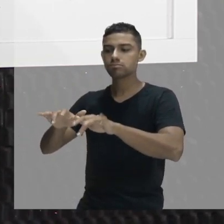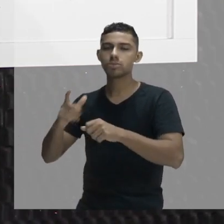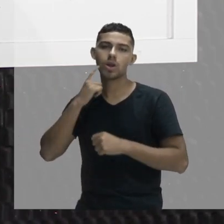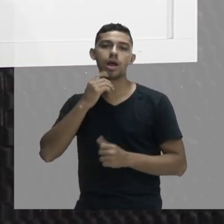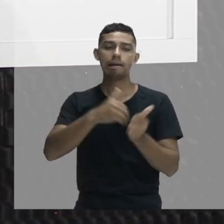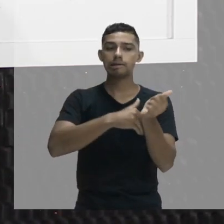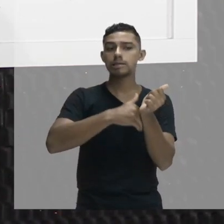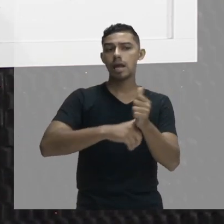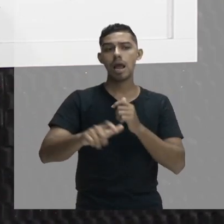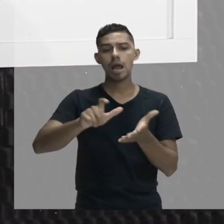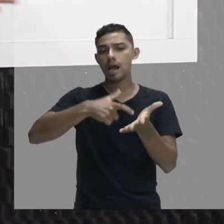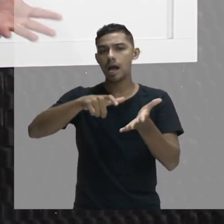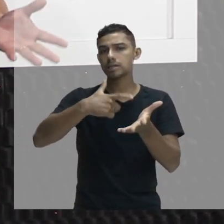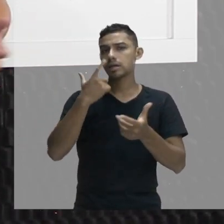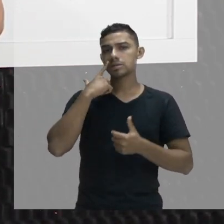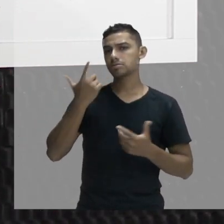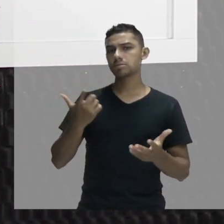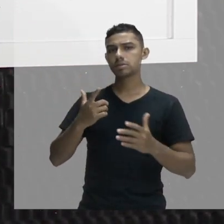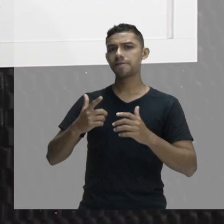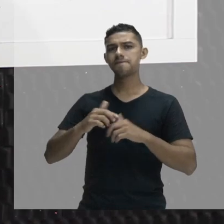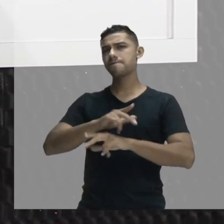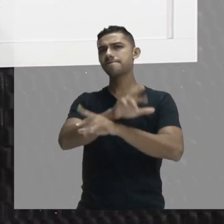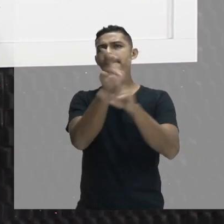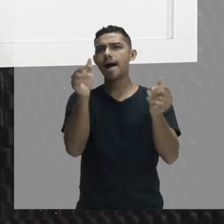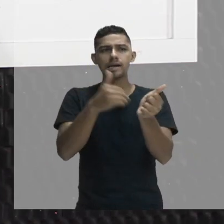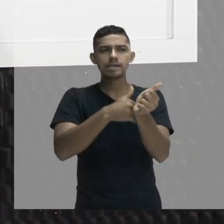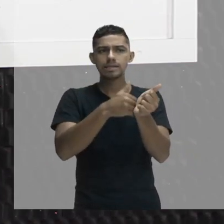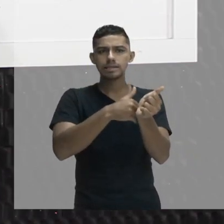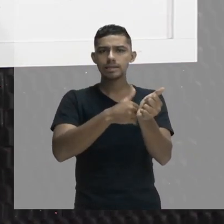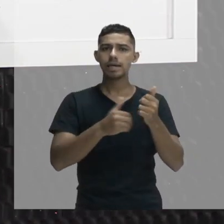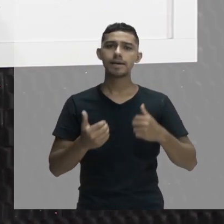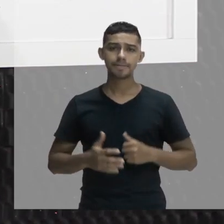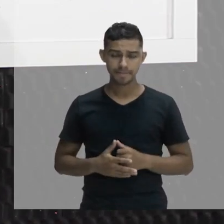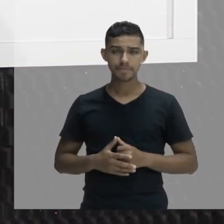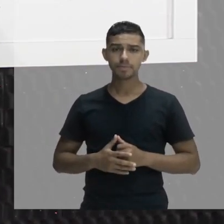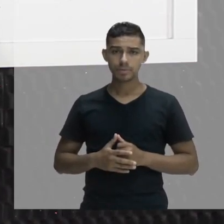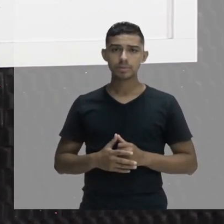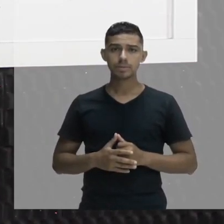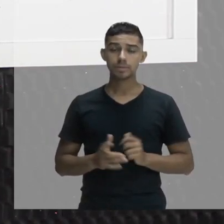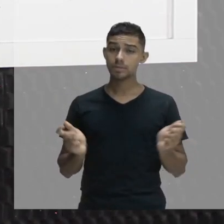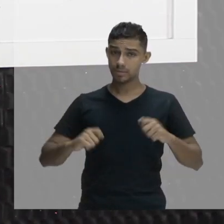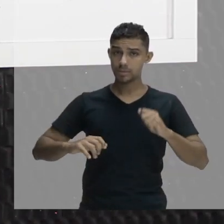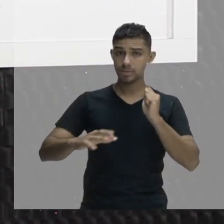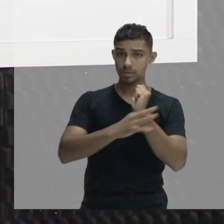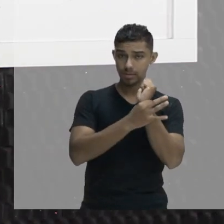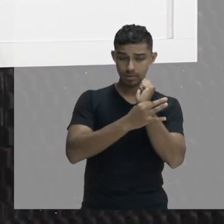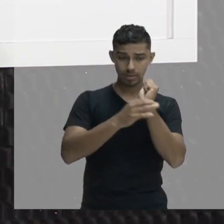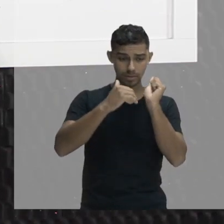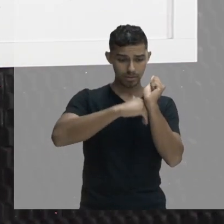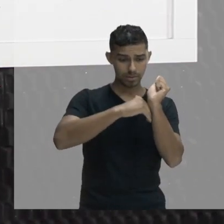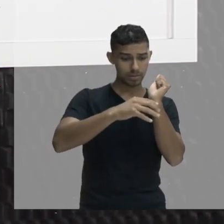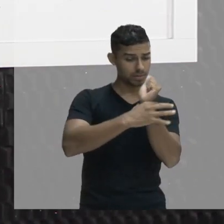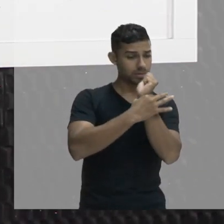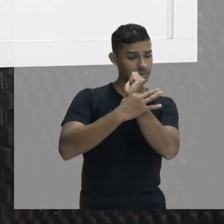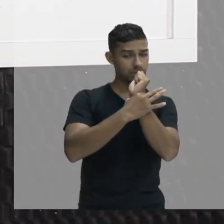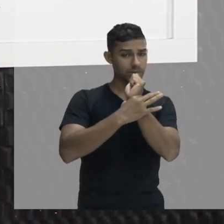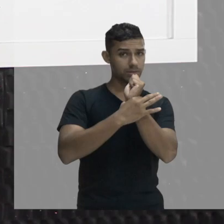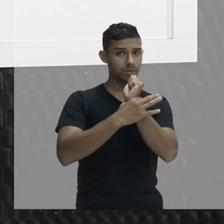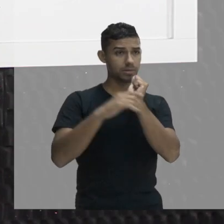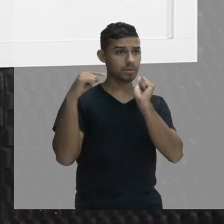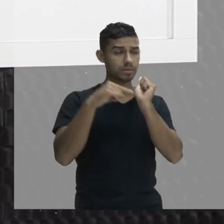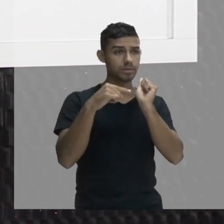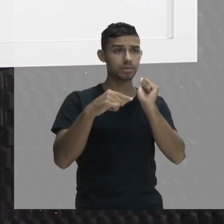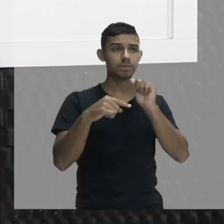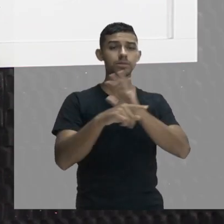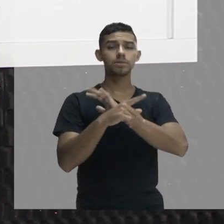mundo trabalha aí com várias senhas hoje em dia, né? Então, vocês imaginaram, se eu tenho uma senha de